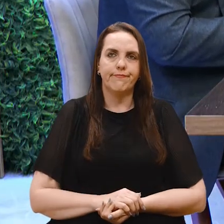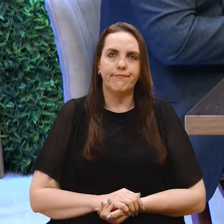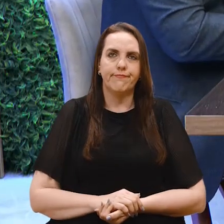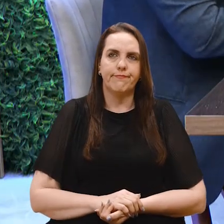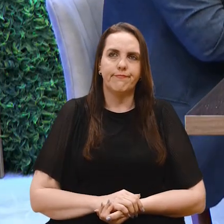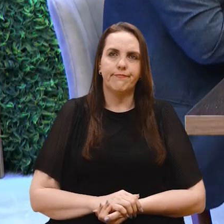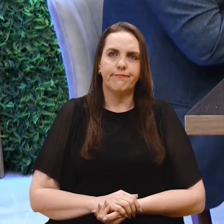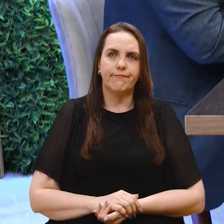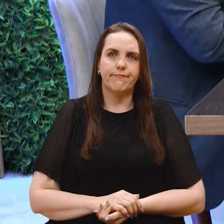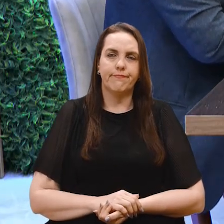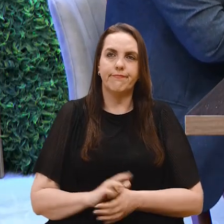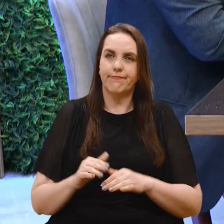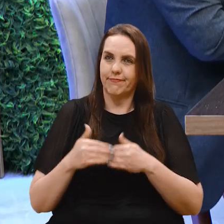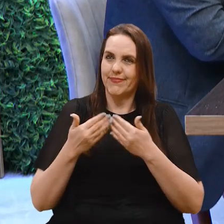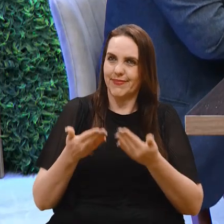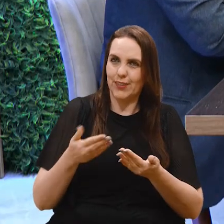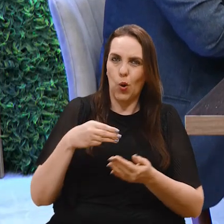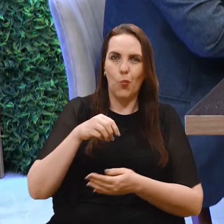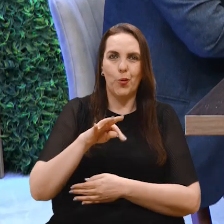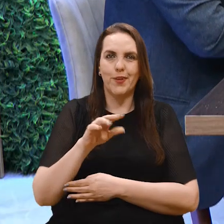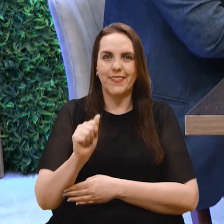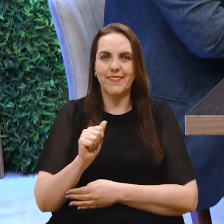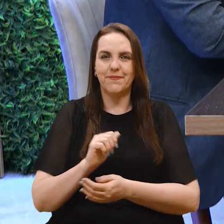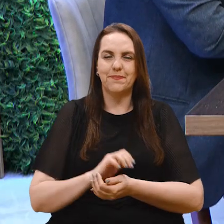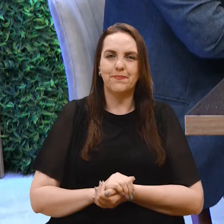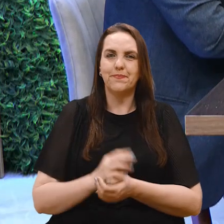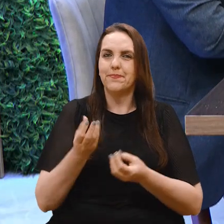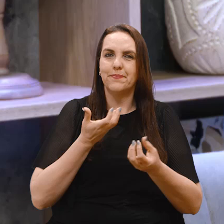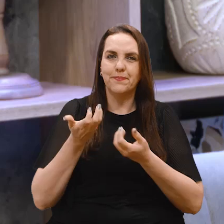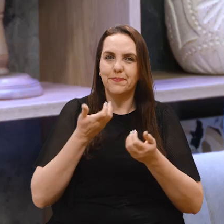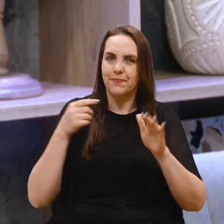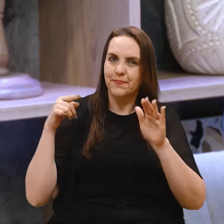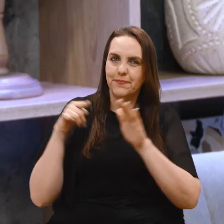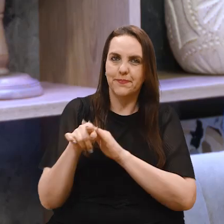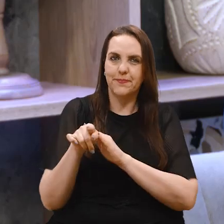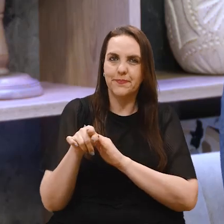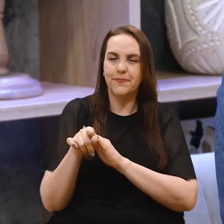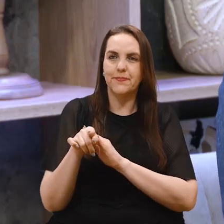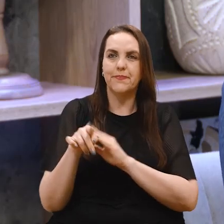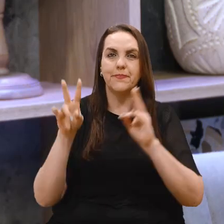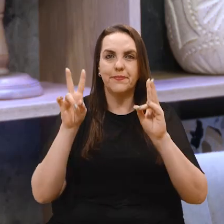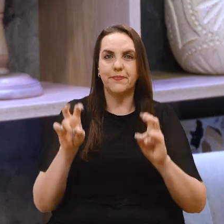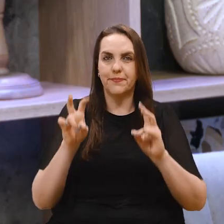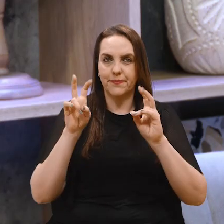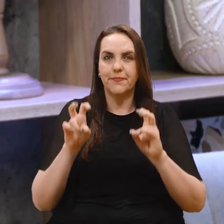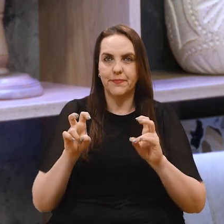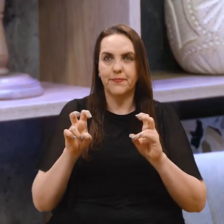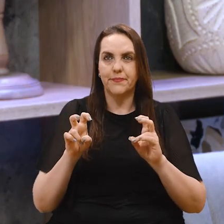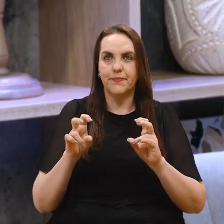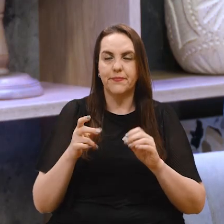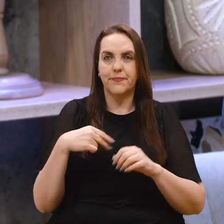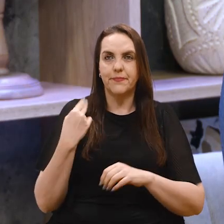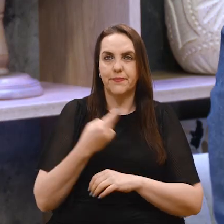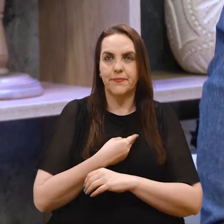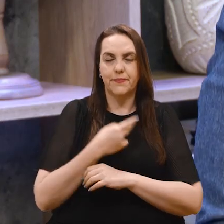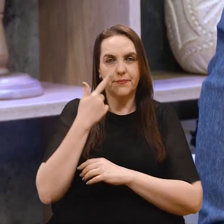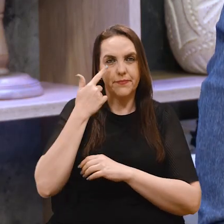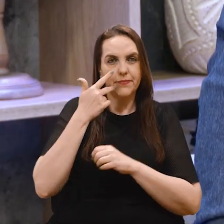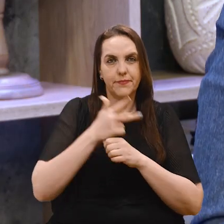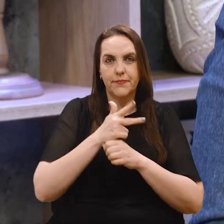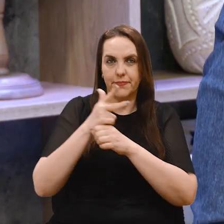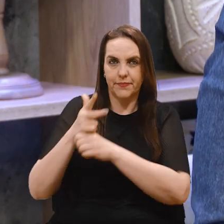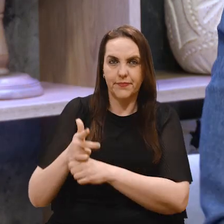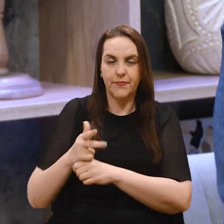Moisés, ou melhor, Moita, queria te perguntar sobre o tema que a gente abordou também no VT, que é